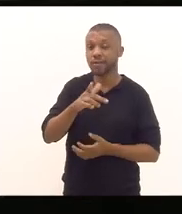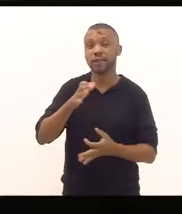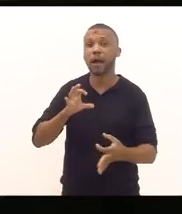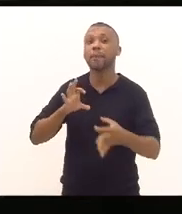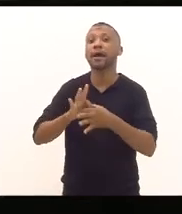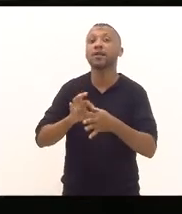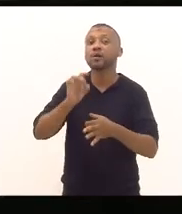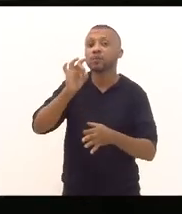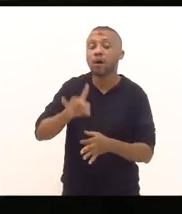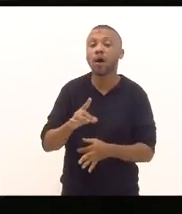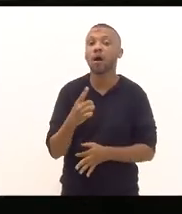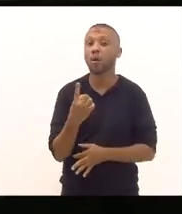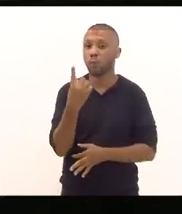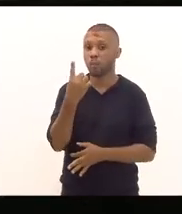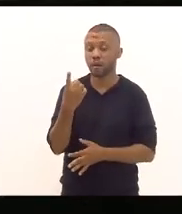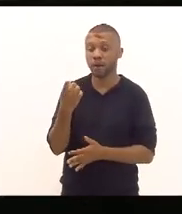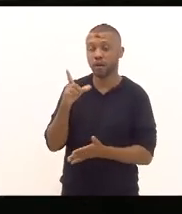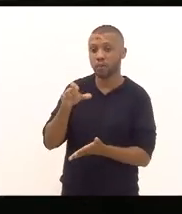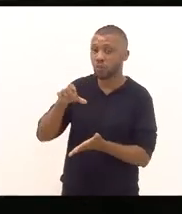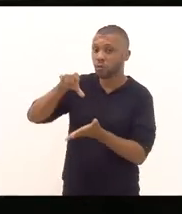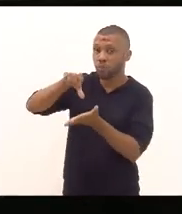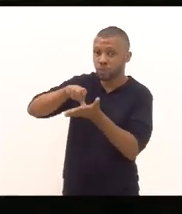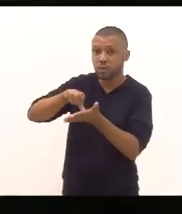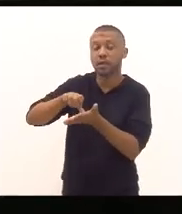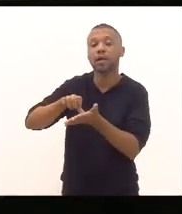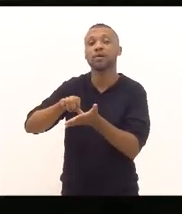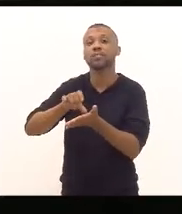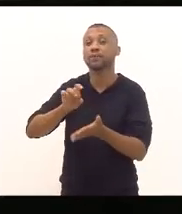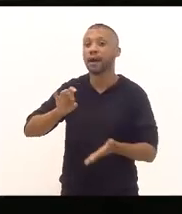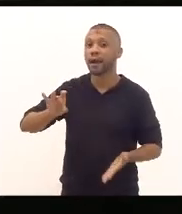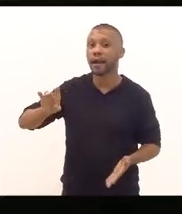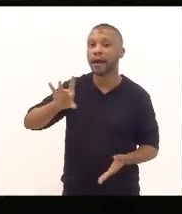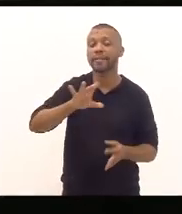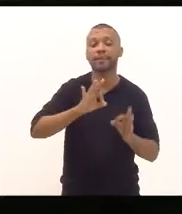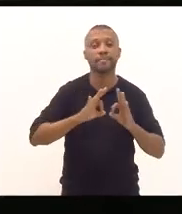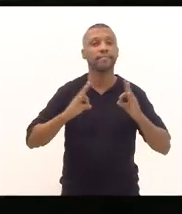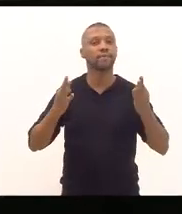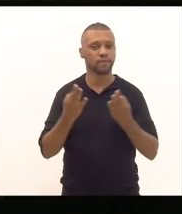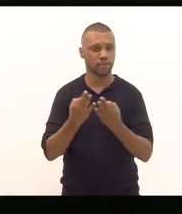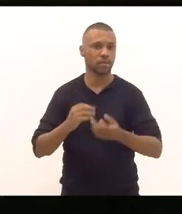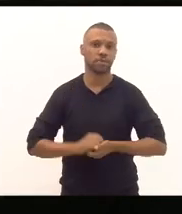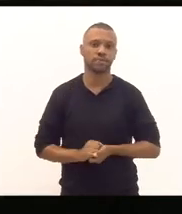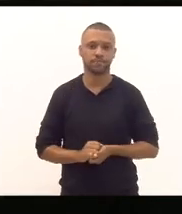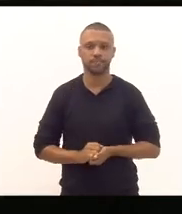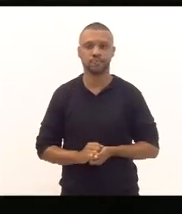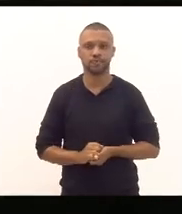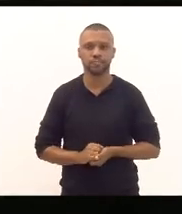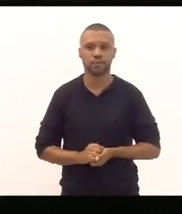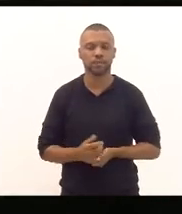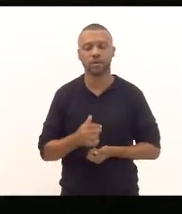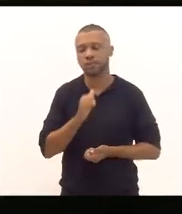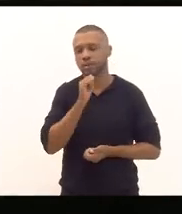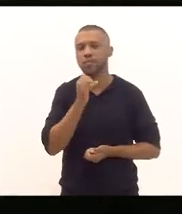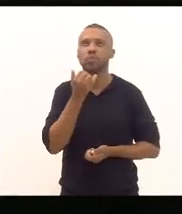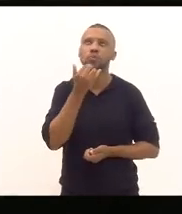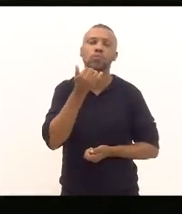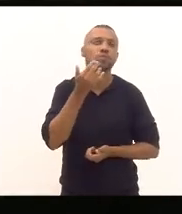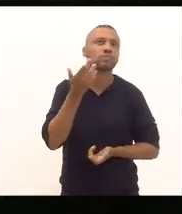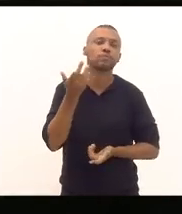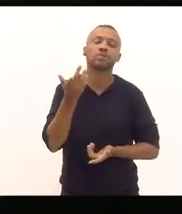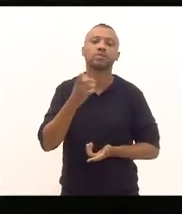somente a uma unidade consumidora por família de baixa renda então não adianta eu tenho dois a